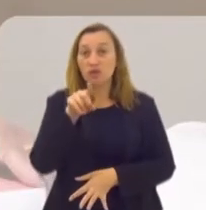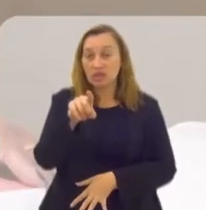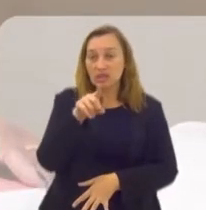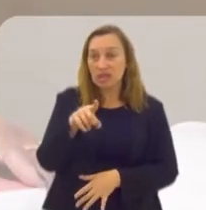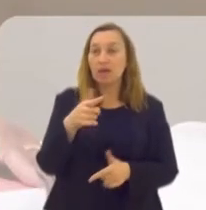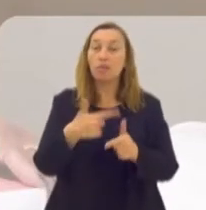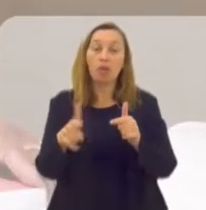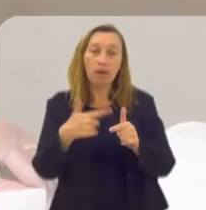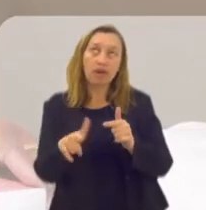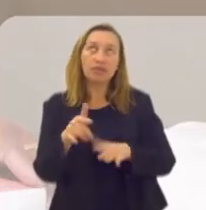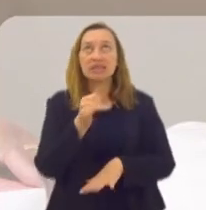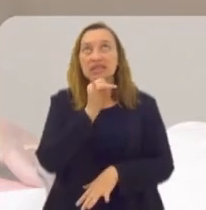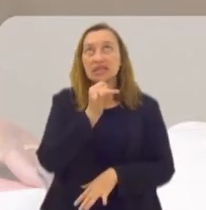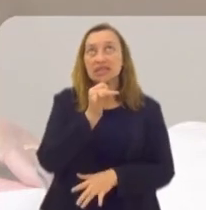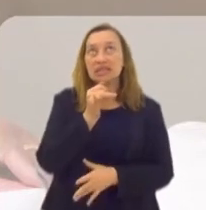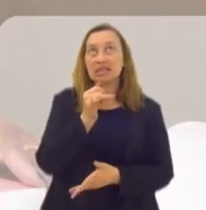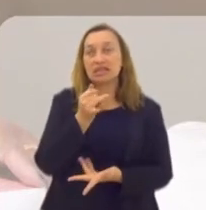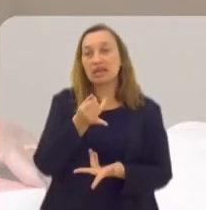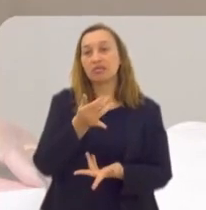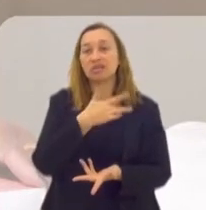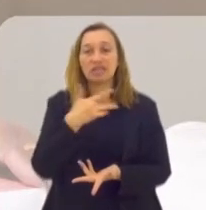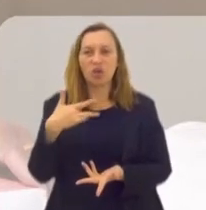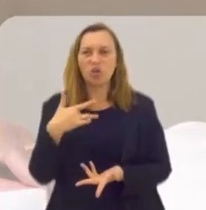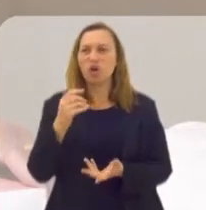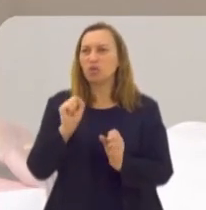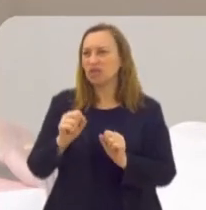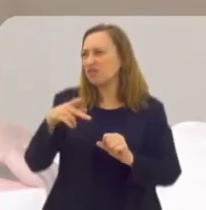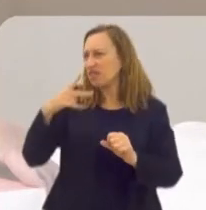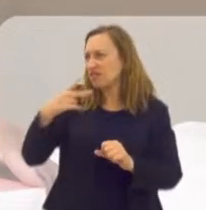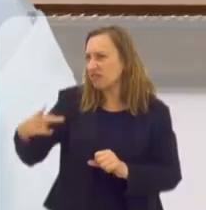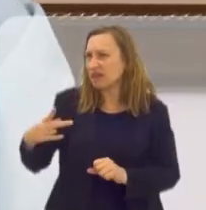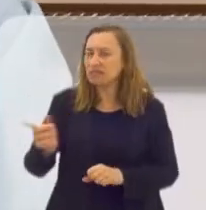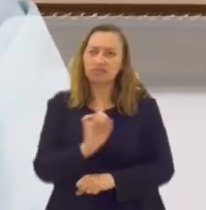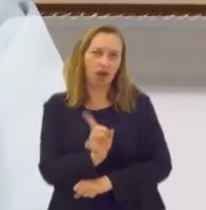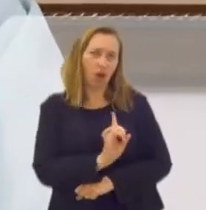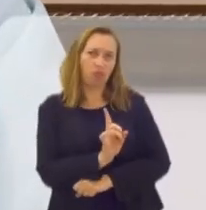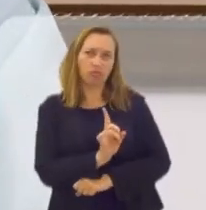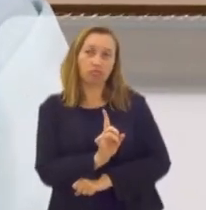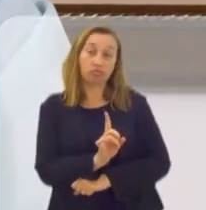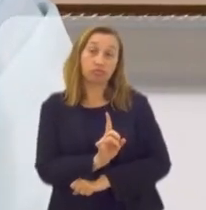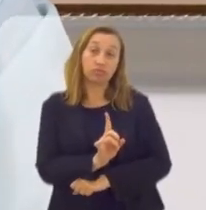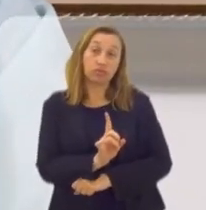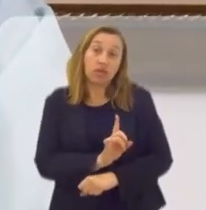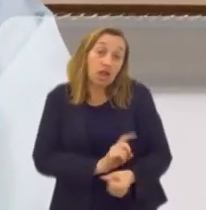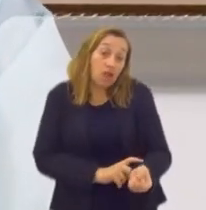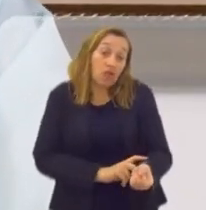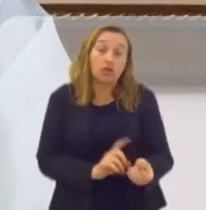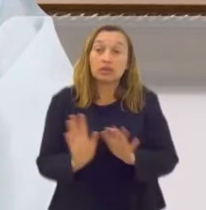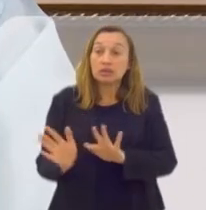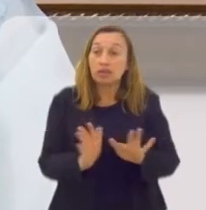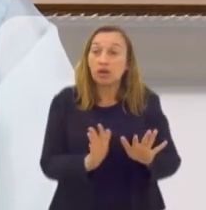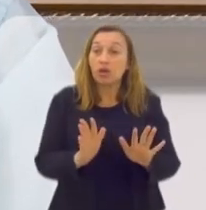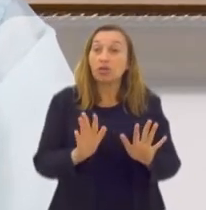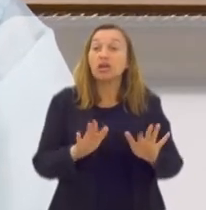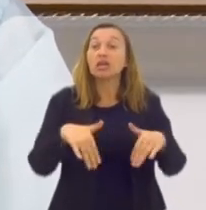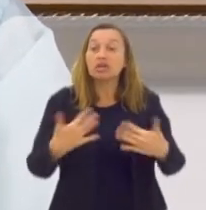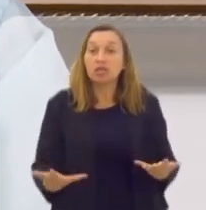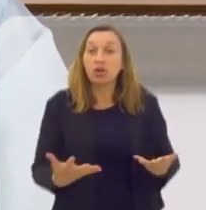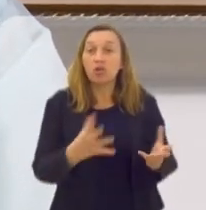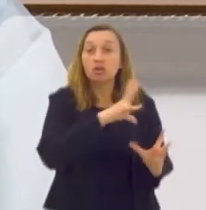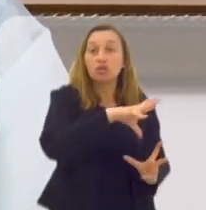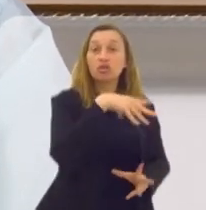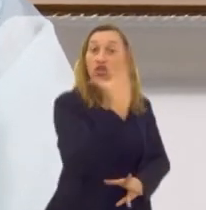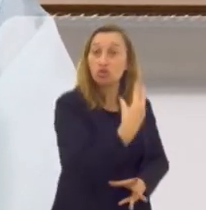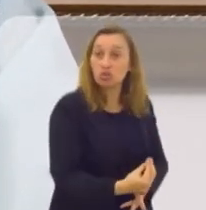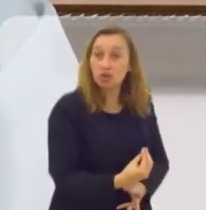você recentemente teve um problema de saúde, podia falar à vontade? Não podia, estava com uma Certo. restrição. Então, assim, quando os espíritos